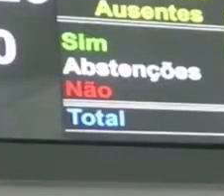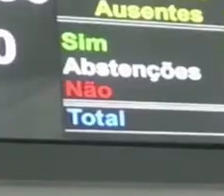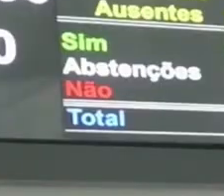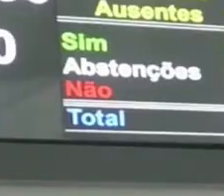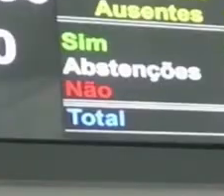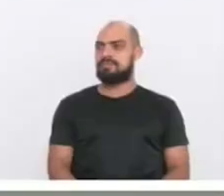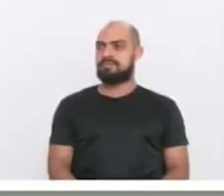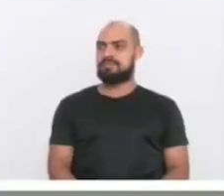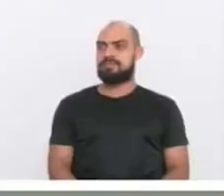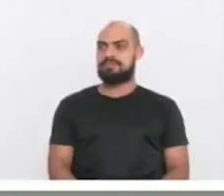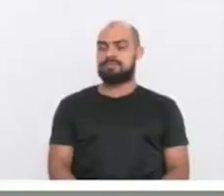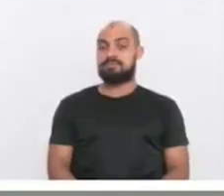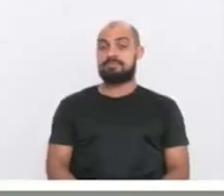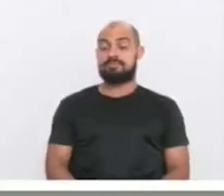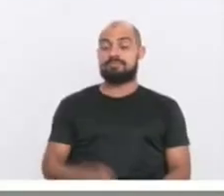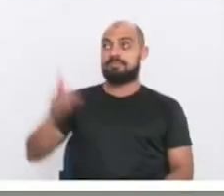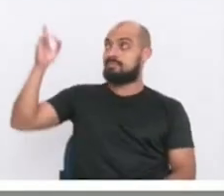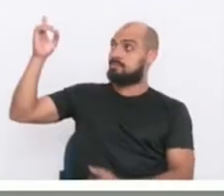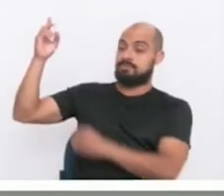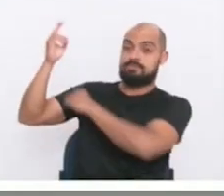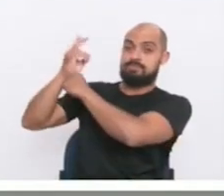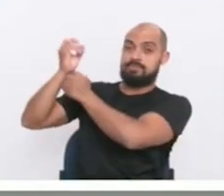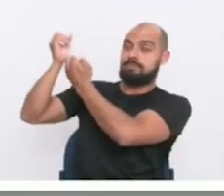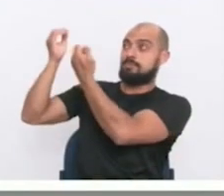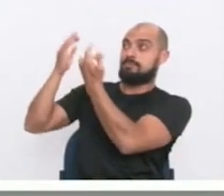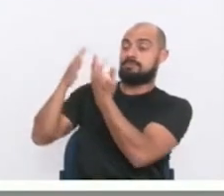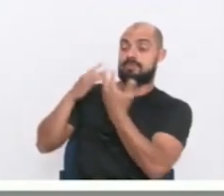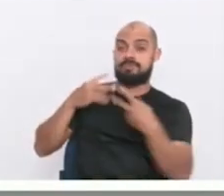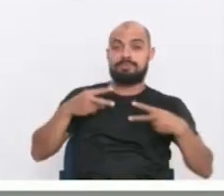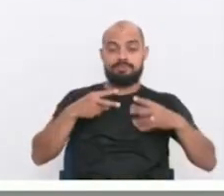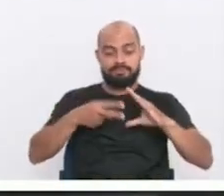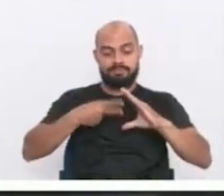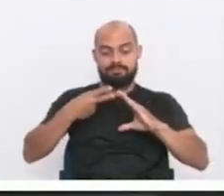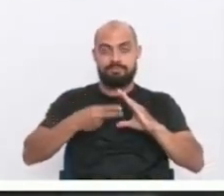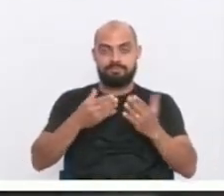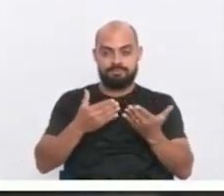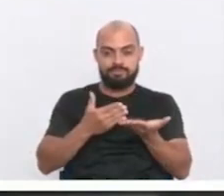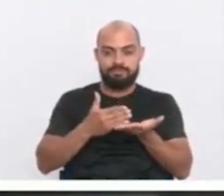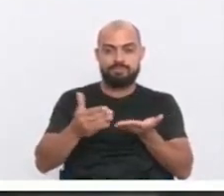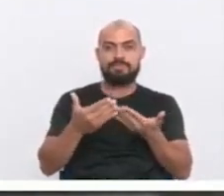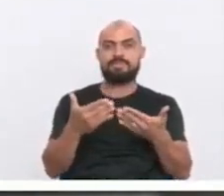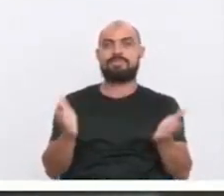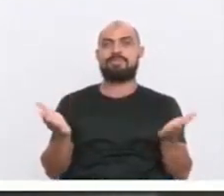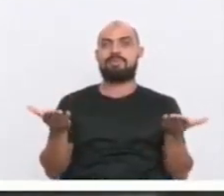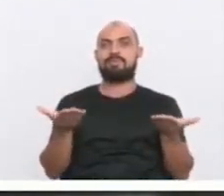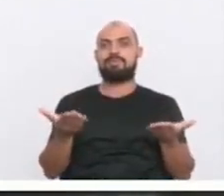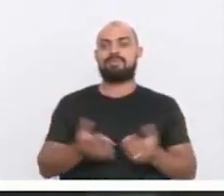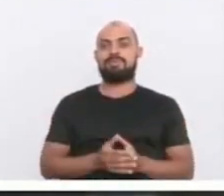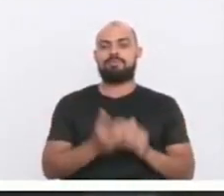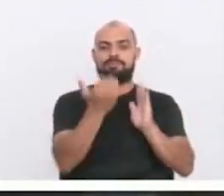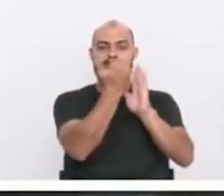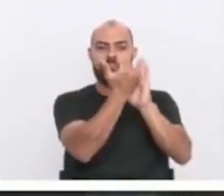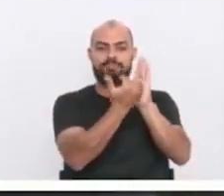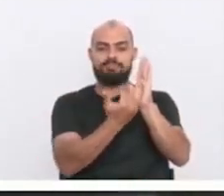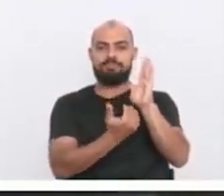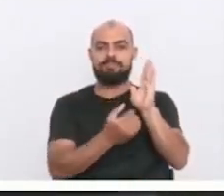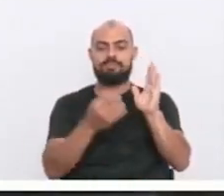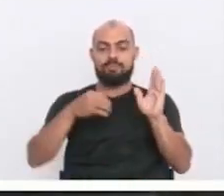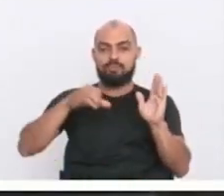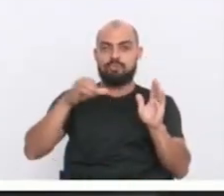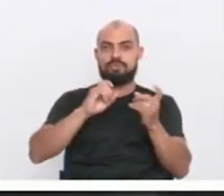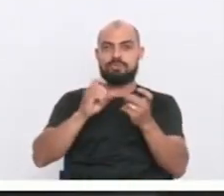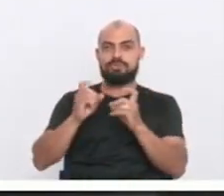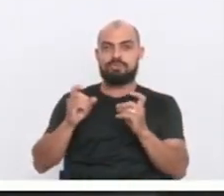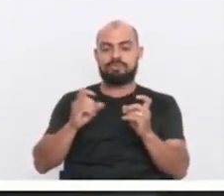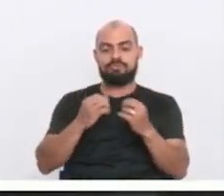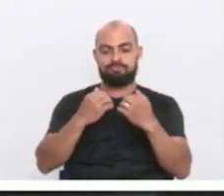Com as bênçãos e a proteção de Deus, a Câmara Municipal de Paulina dá início aos trabalhos desta sessão. Ordem dos trabalhos para a nona sessão